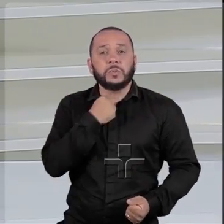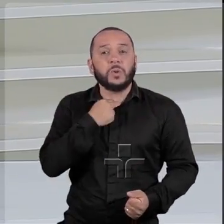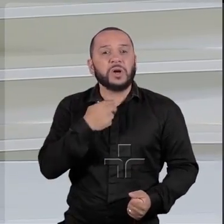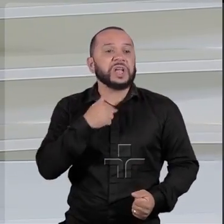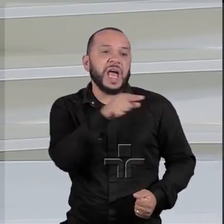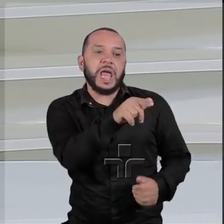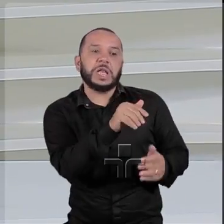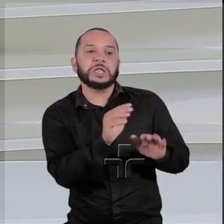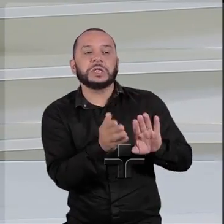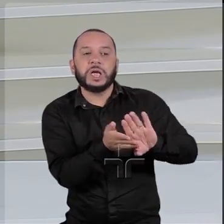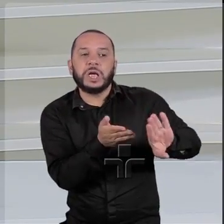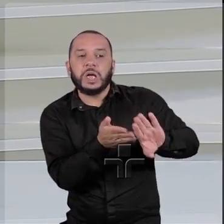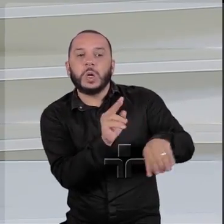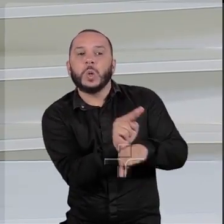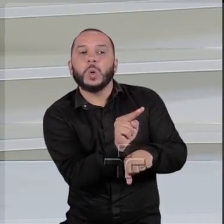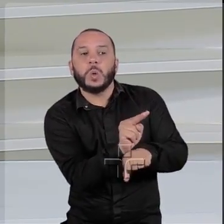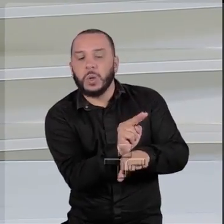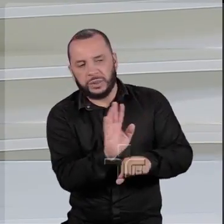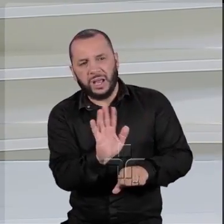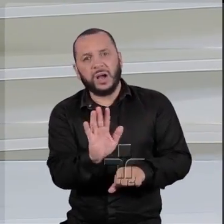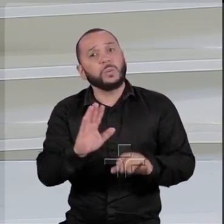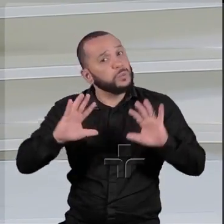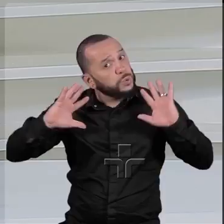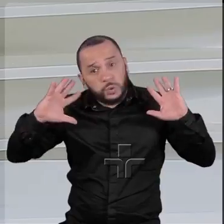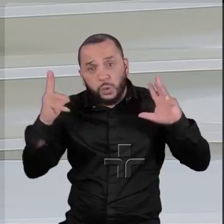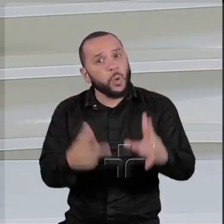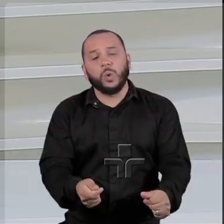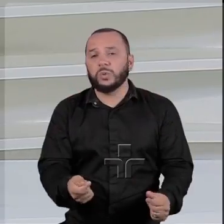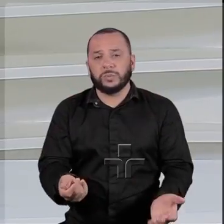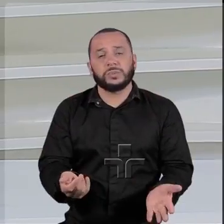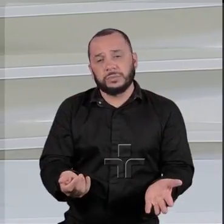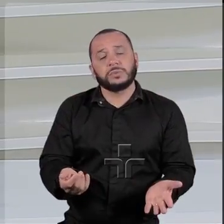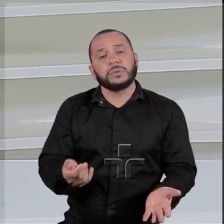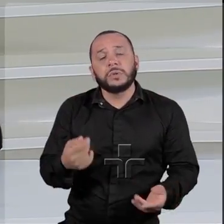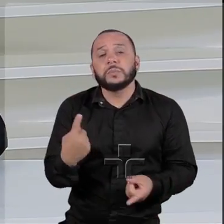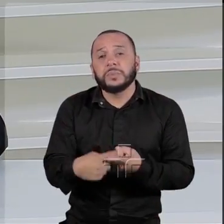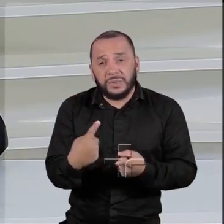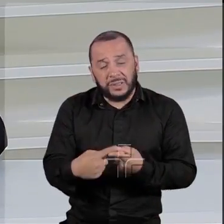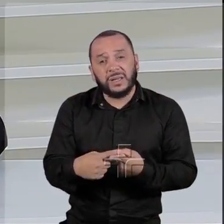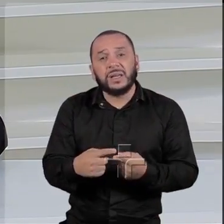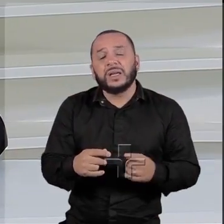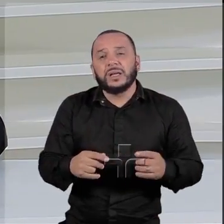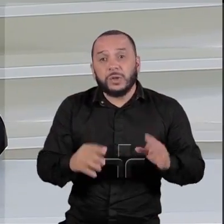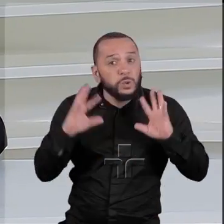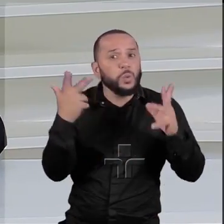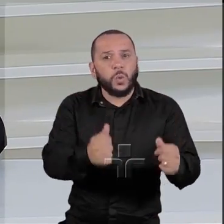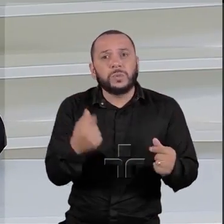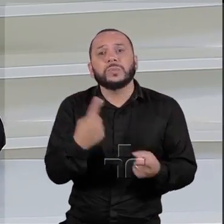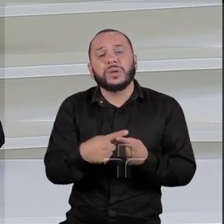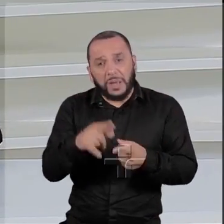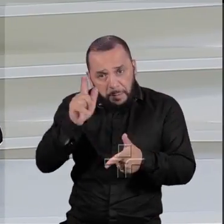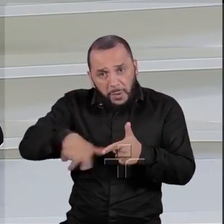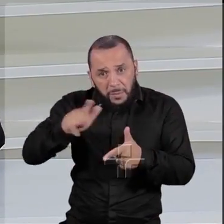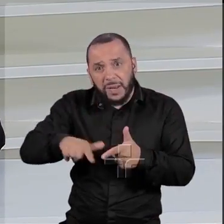ninguém. Isso é bom. E por que não está poupando ninguém? Porque a situação é gravíssima, né?